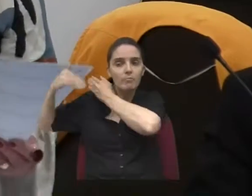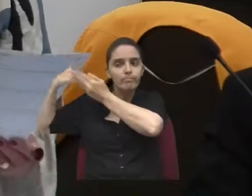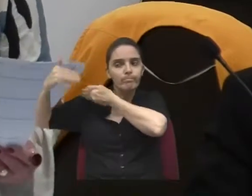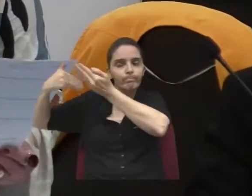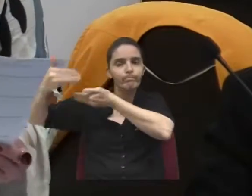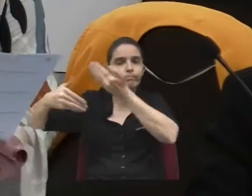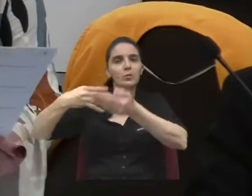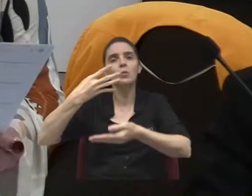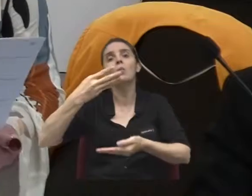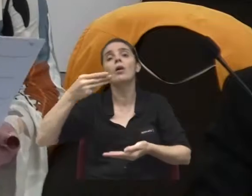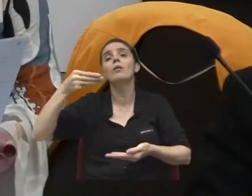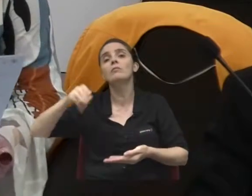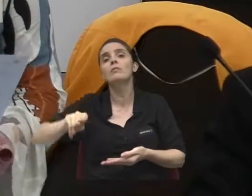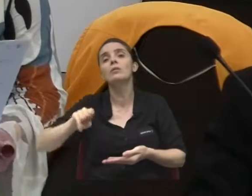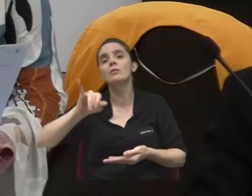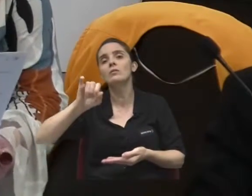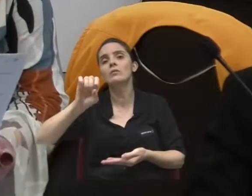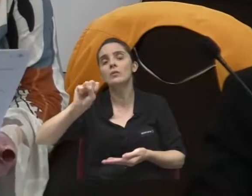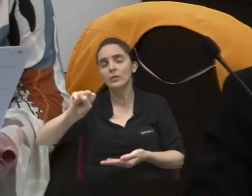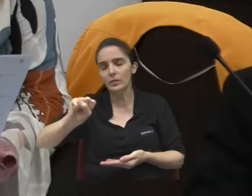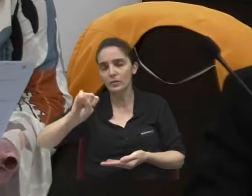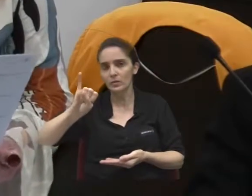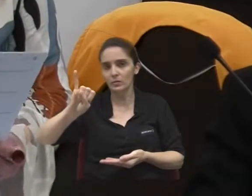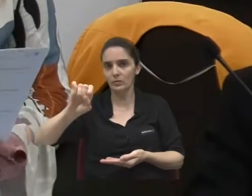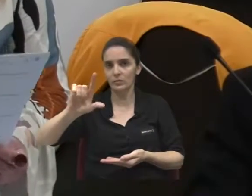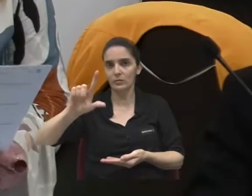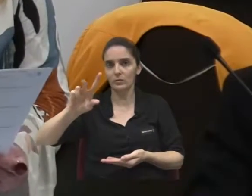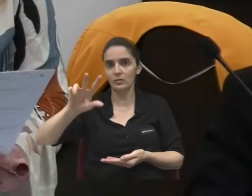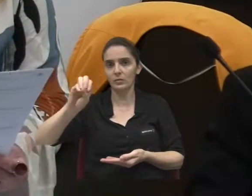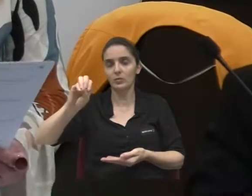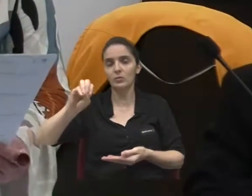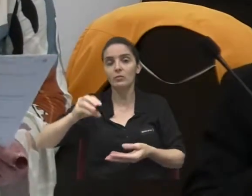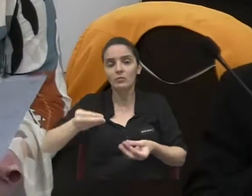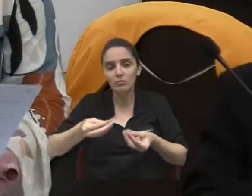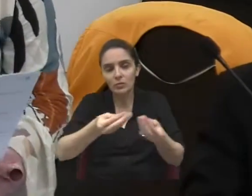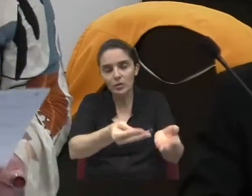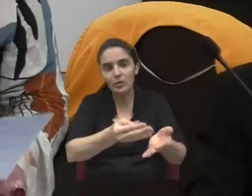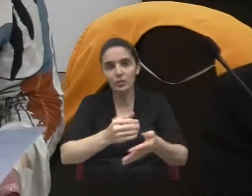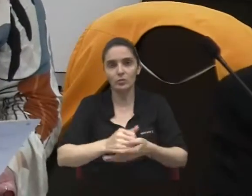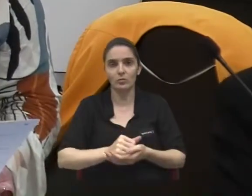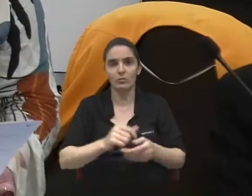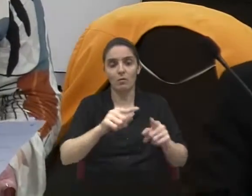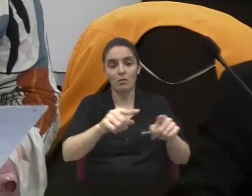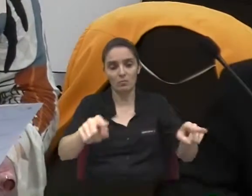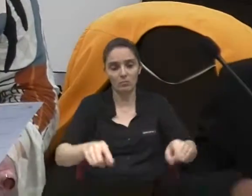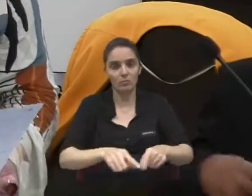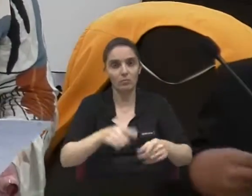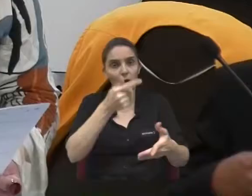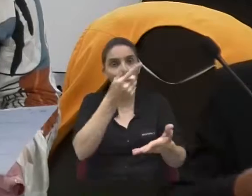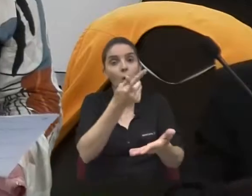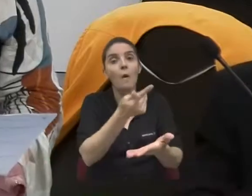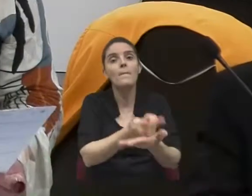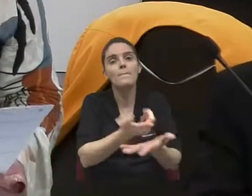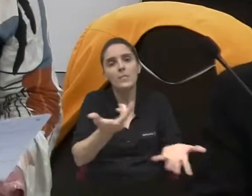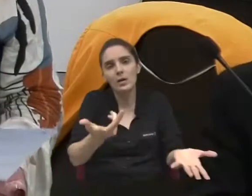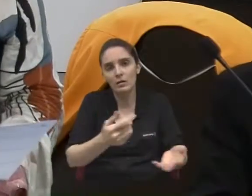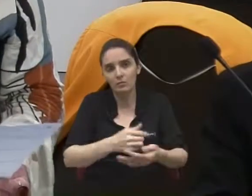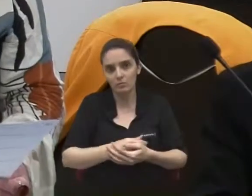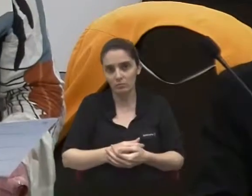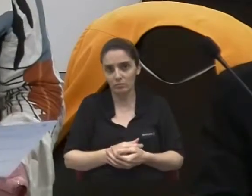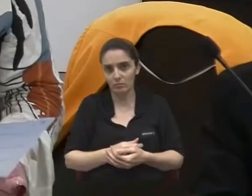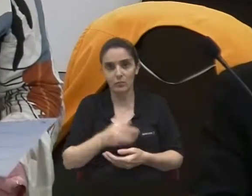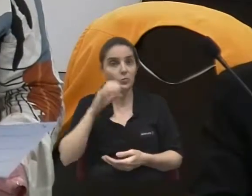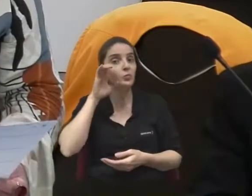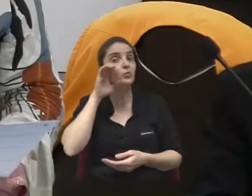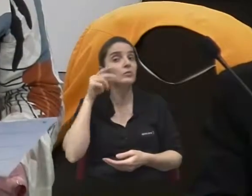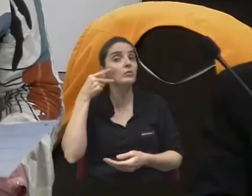Félix deixou para realmente atender, comprar uma área e atender essas pessoas? A Constância, vereadora, quer saber,